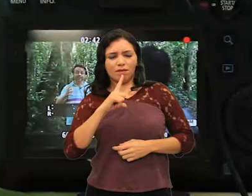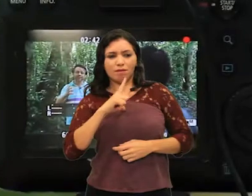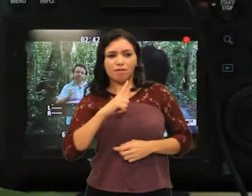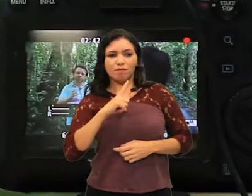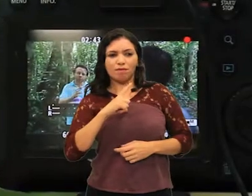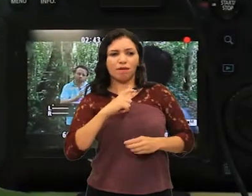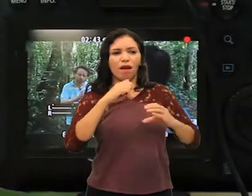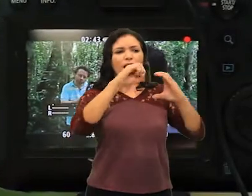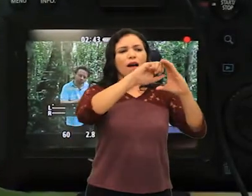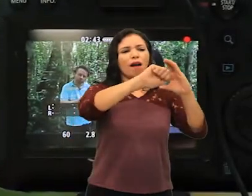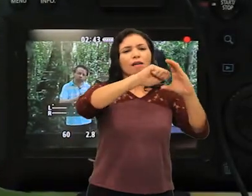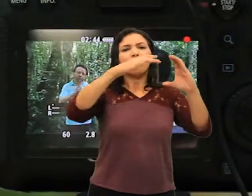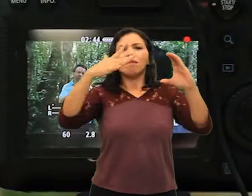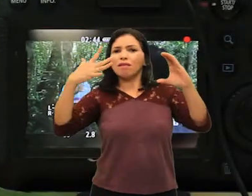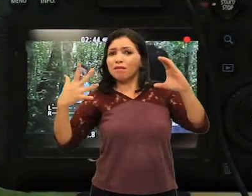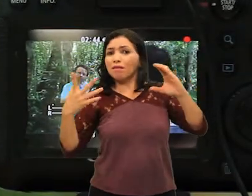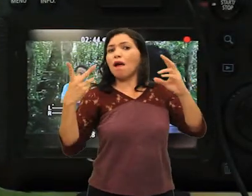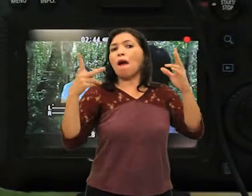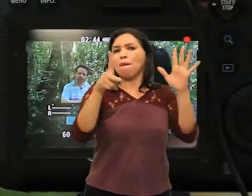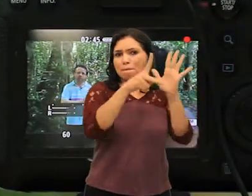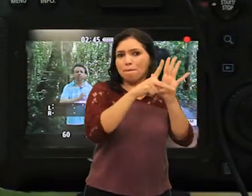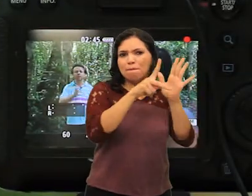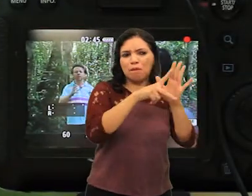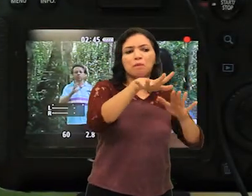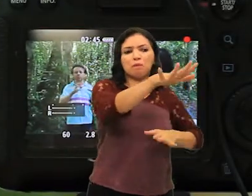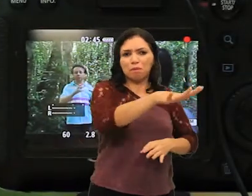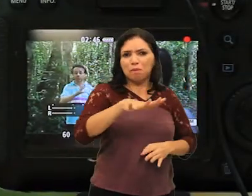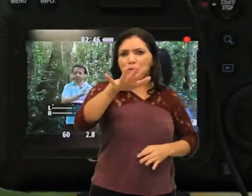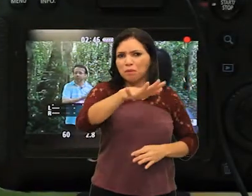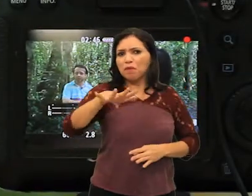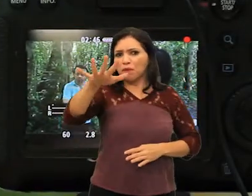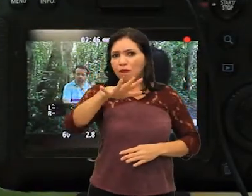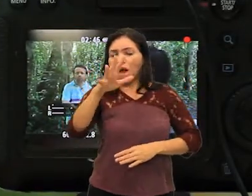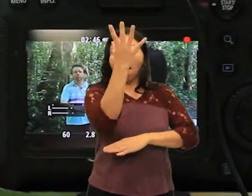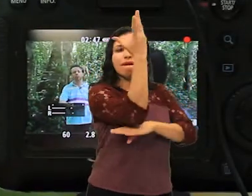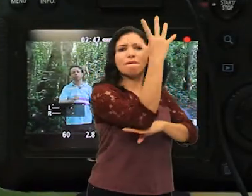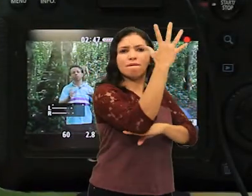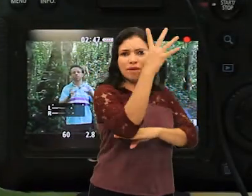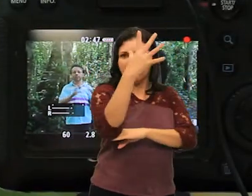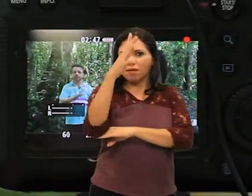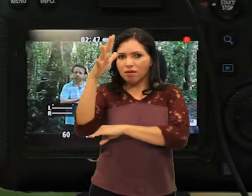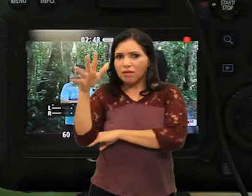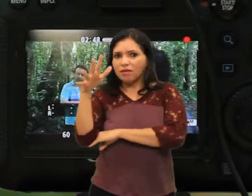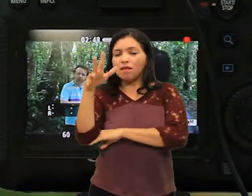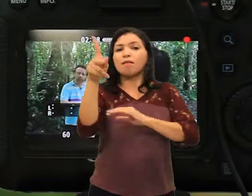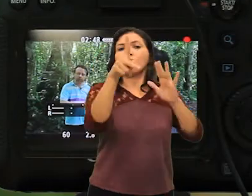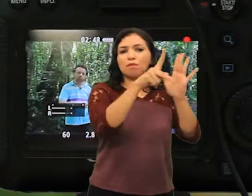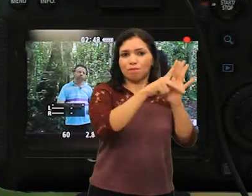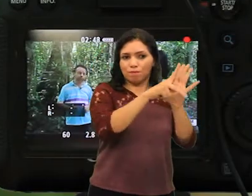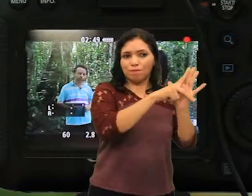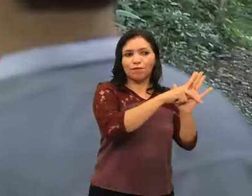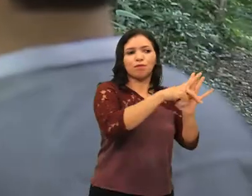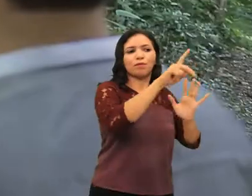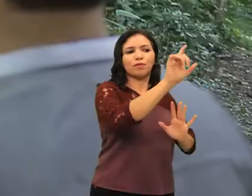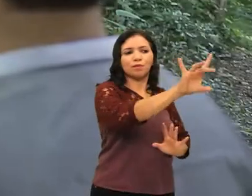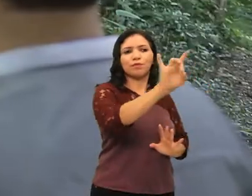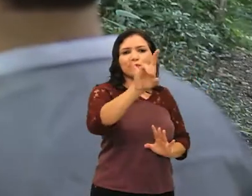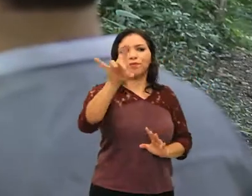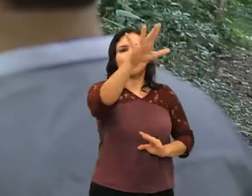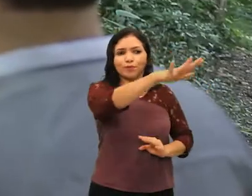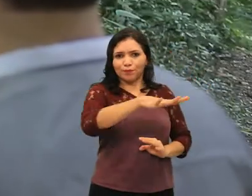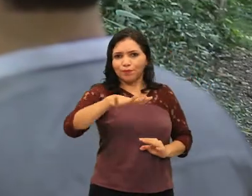de características comuns de uma determinada região, com uma vegetação comum, com um clima comum. A